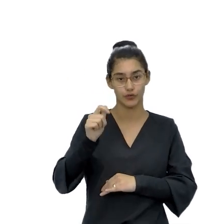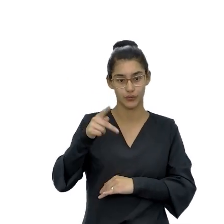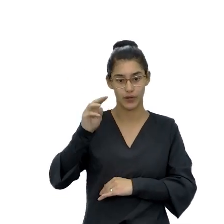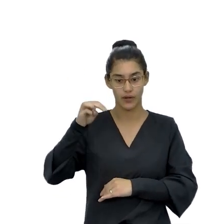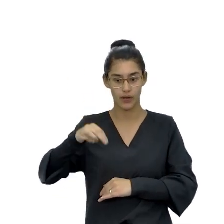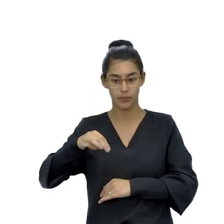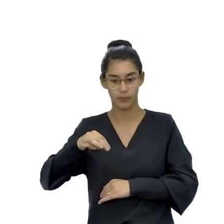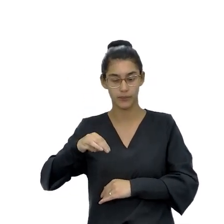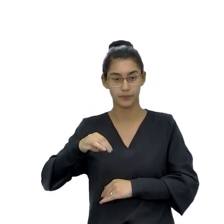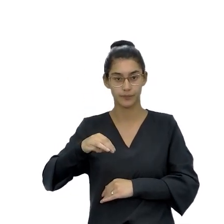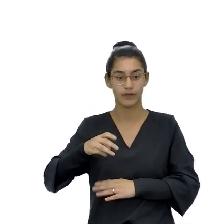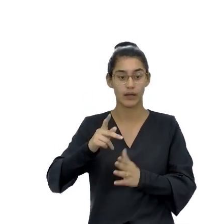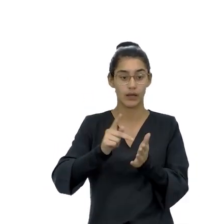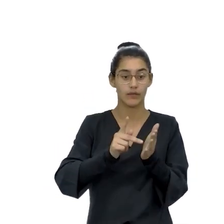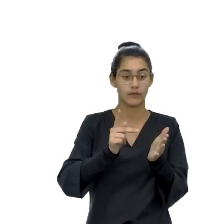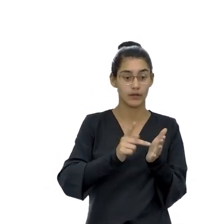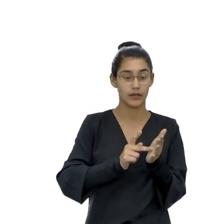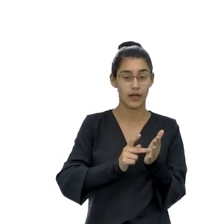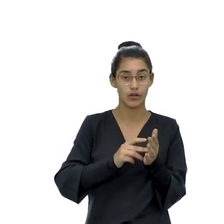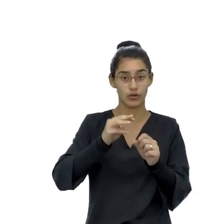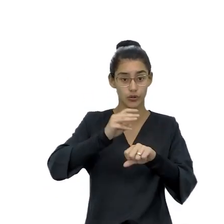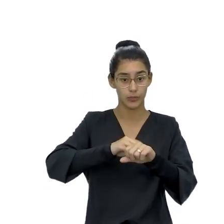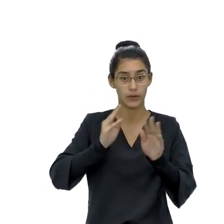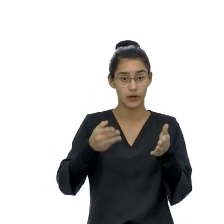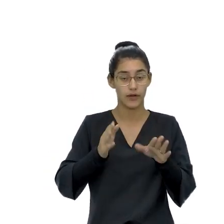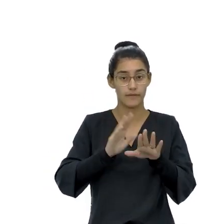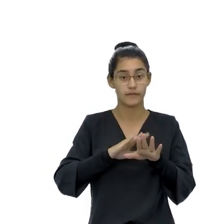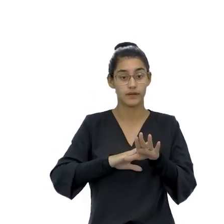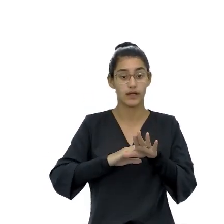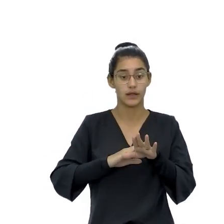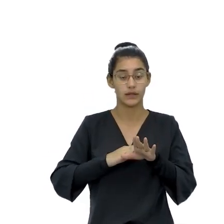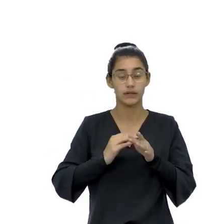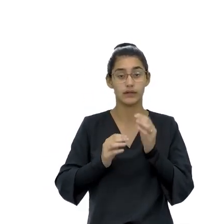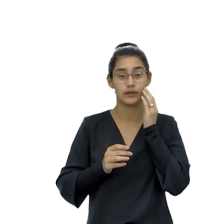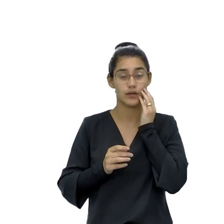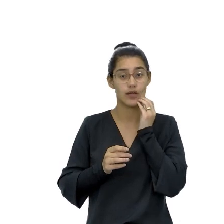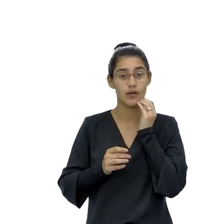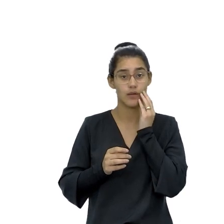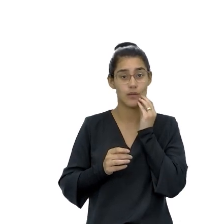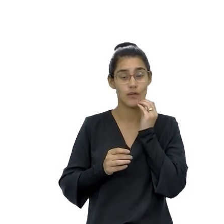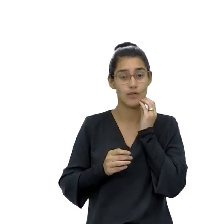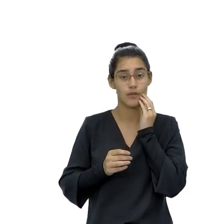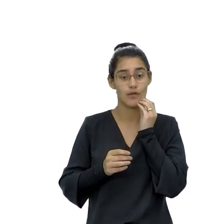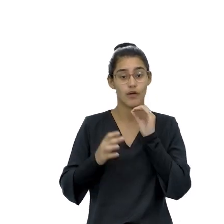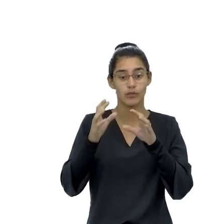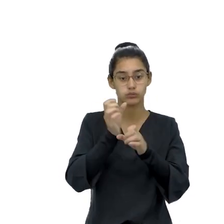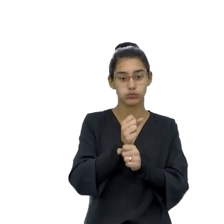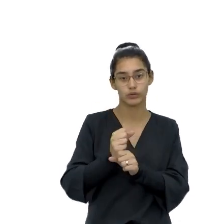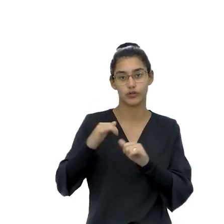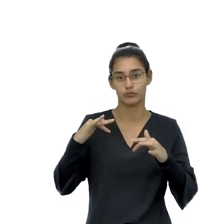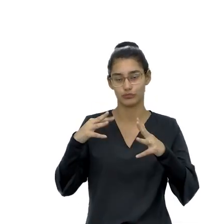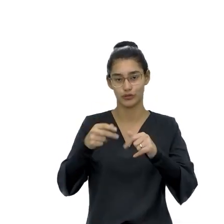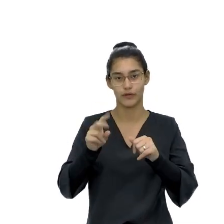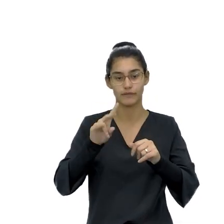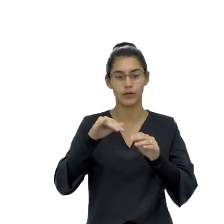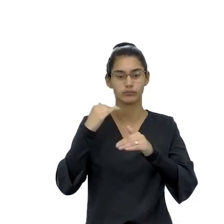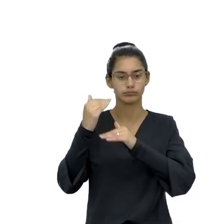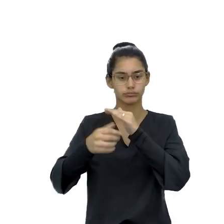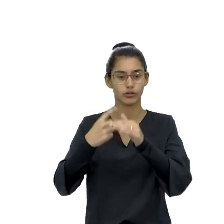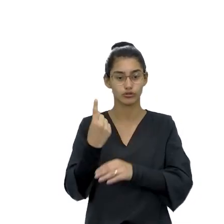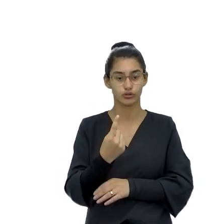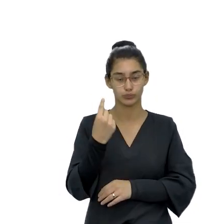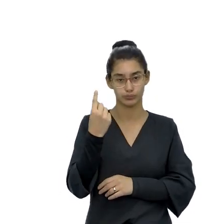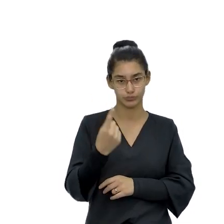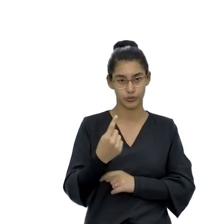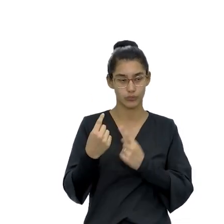quilômetros. E, na verdade, nesse momento, ele faz a somatória aqui, ele vai ampliando de 1 em